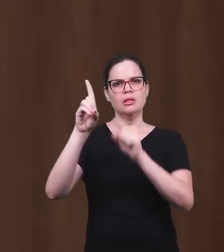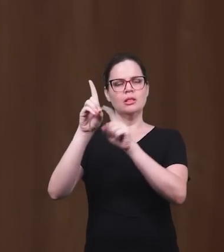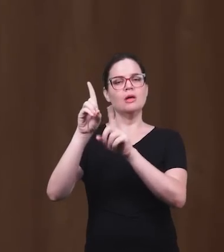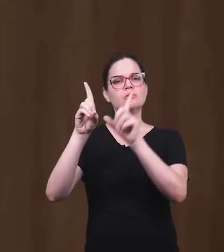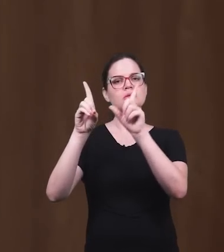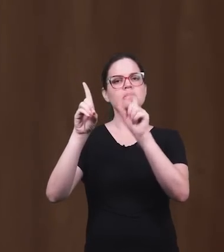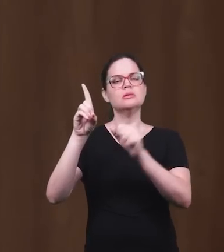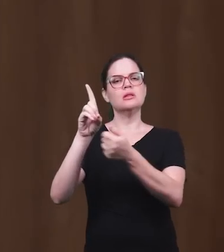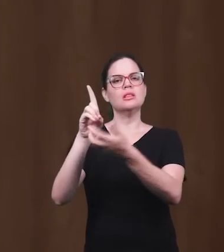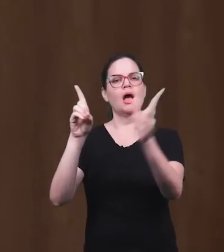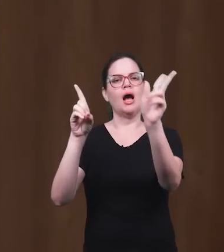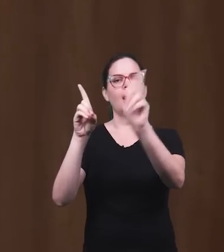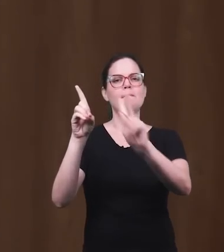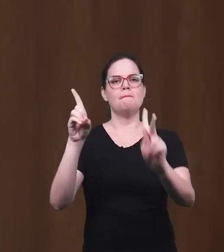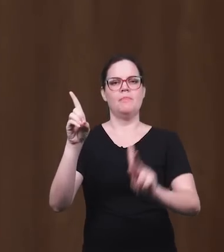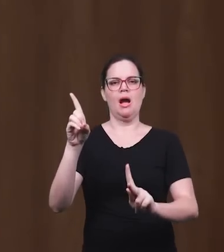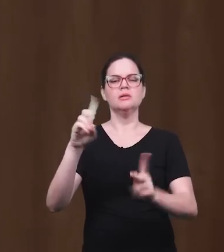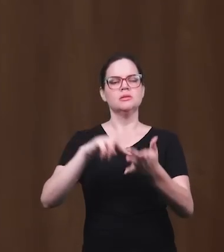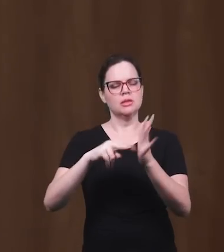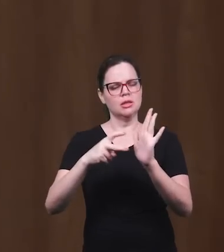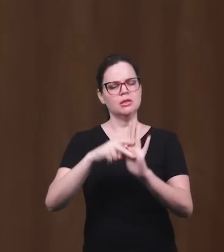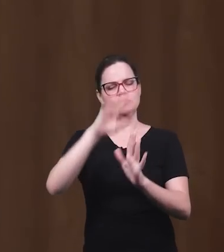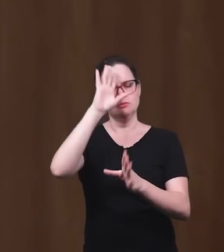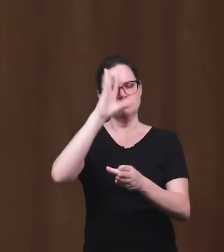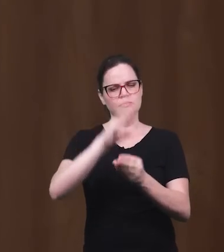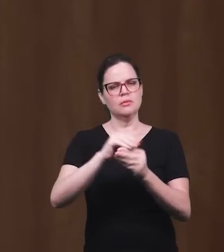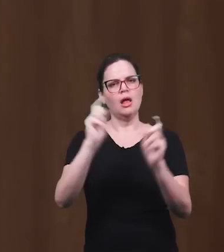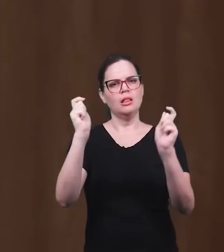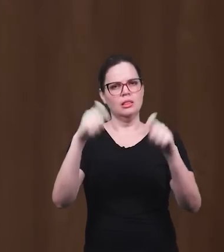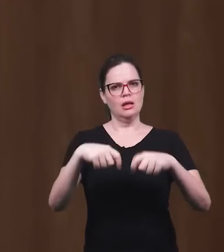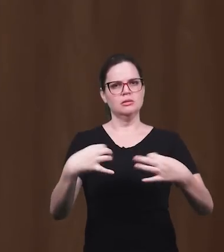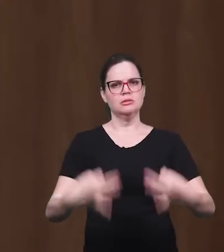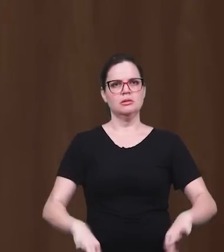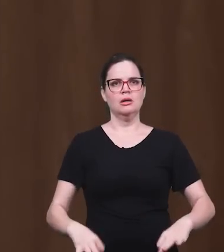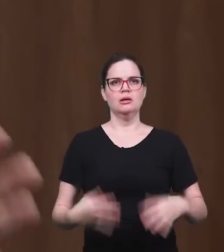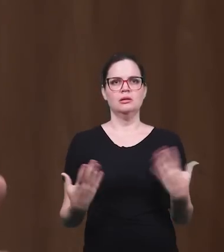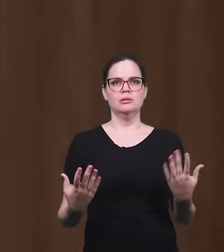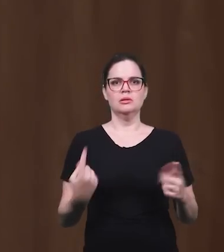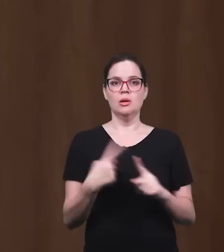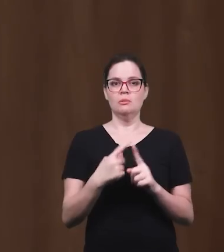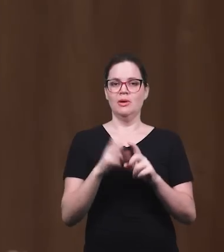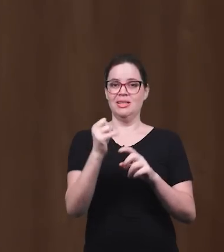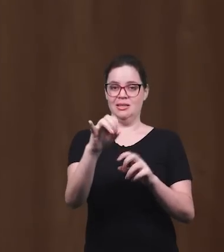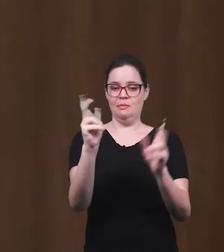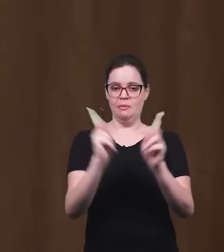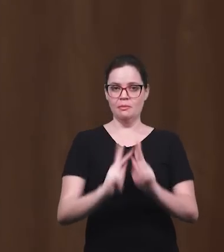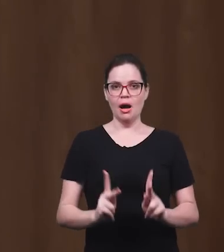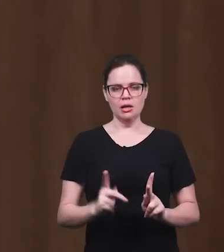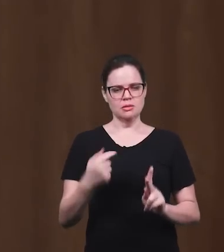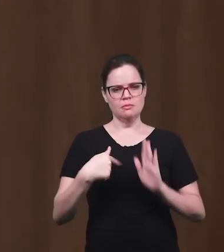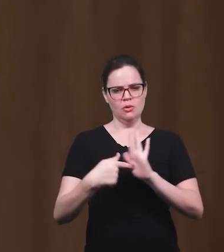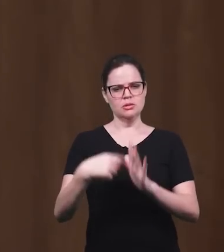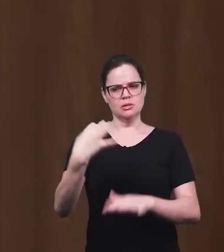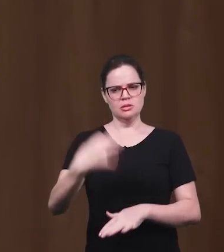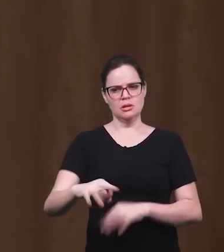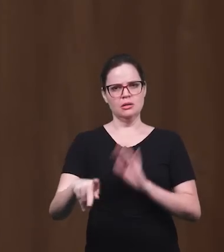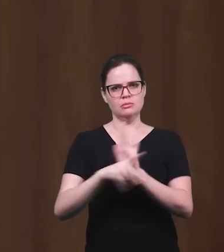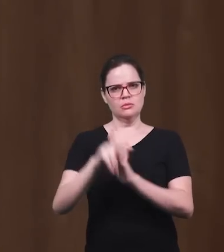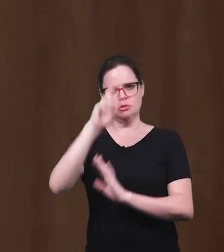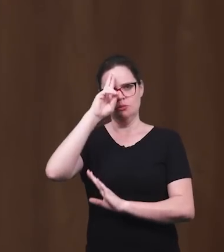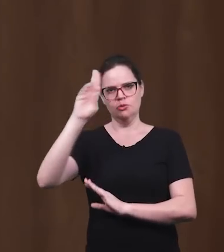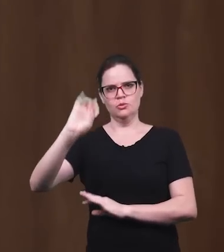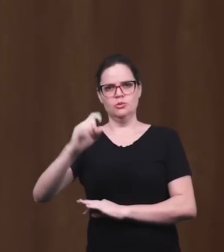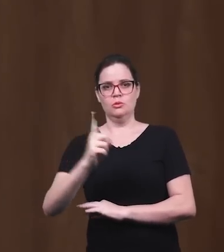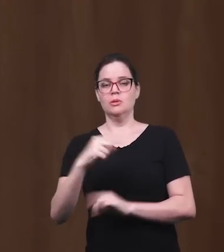Cristo vosso árbitro. O árbitro ou o magistrado é o que dá a sentença, se aquilo é ou não é. Então, olha